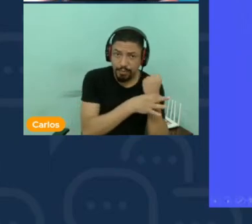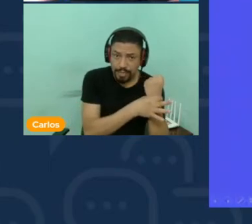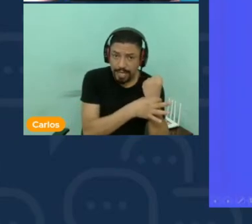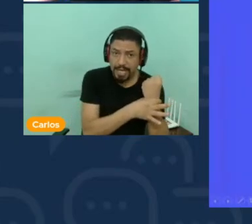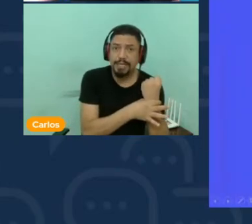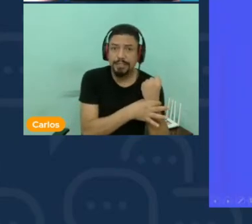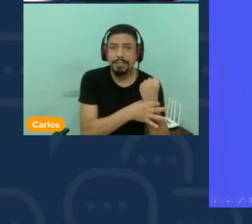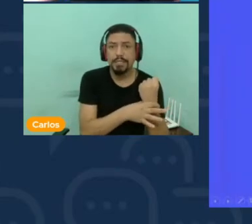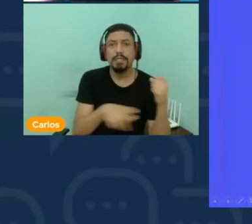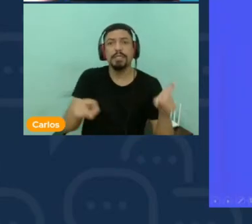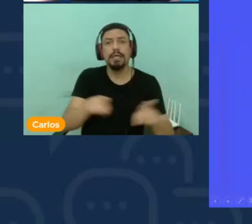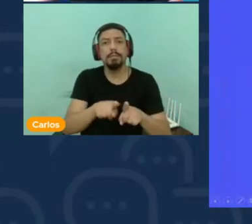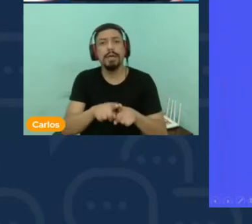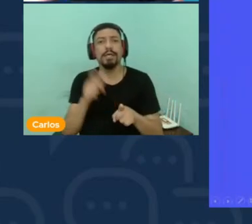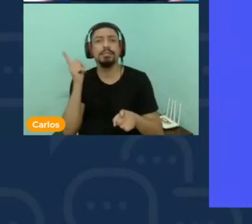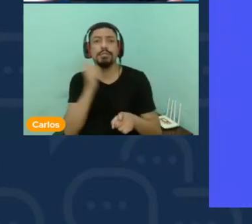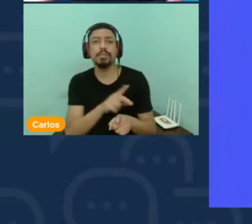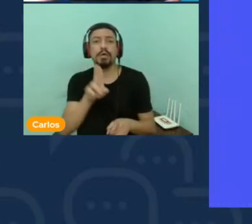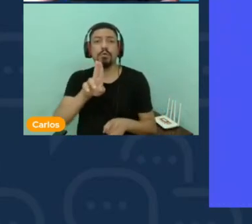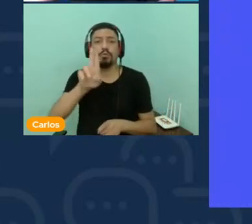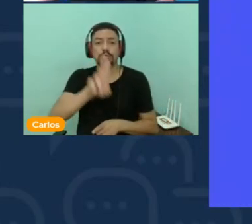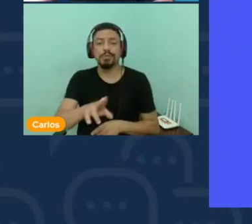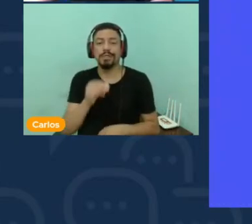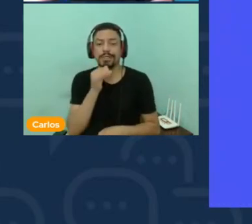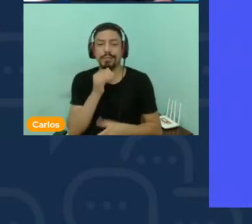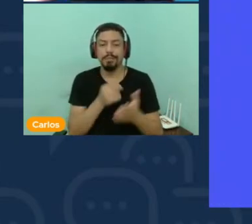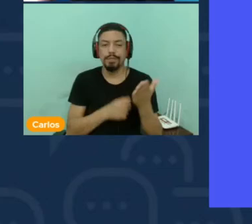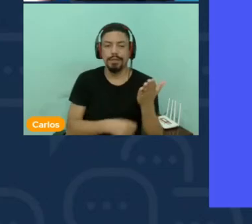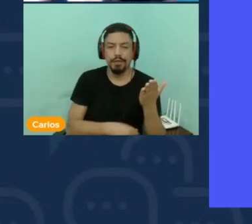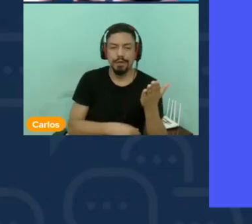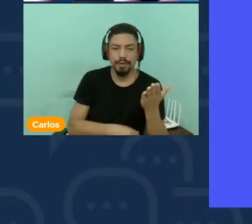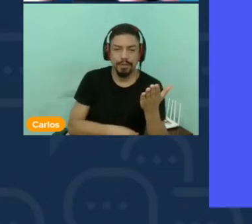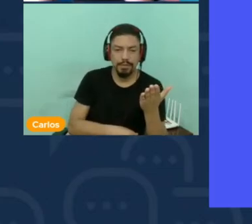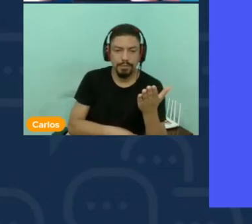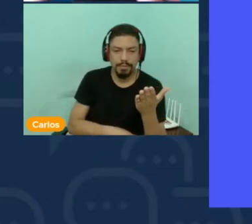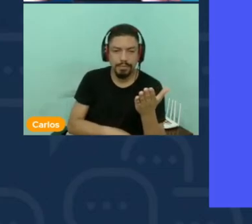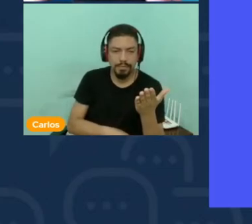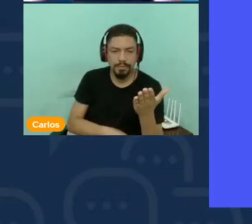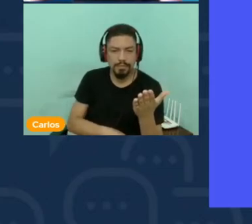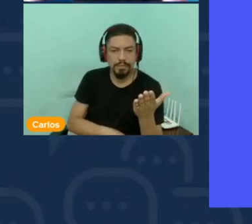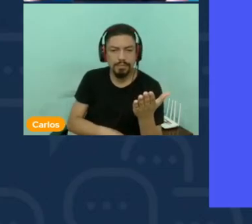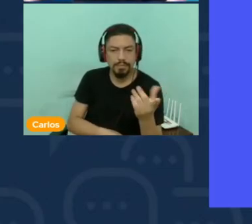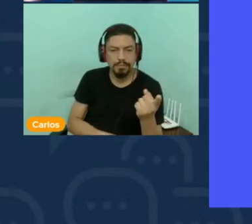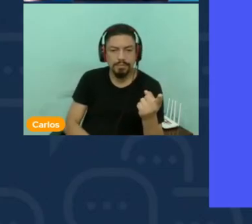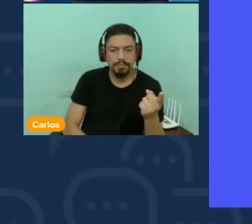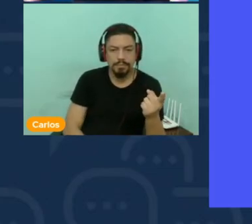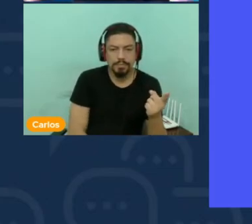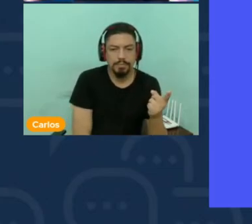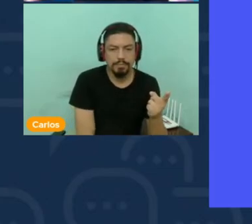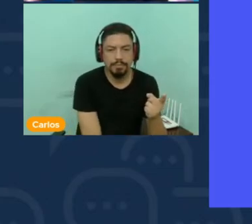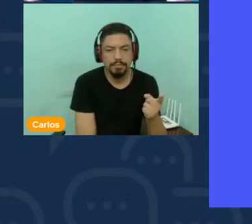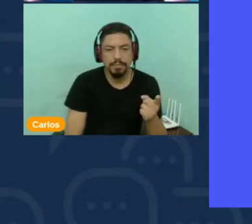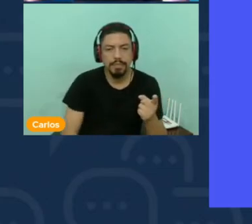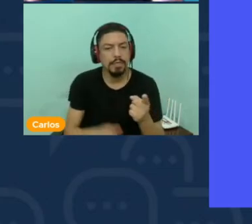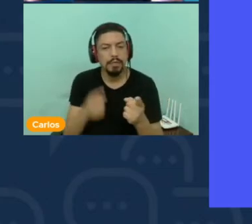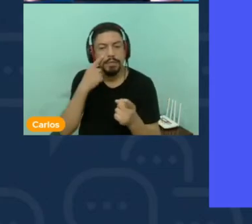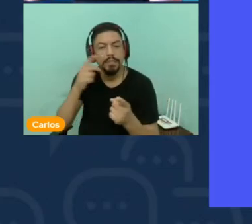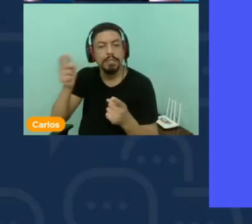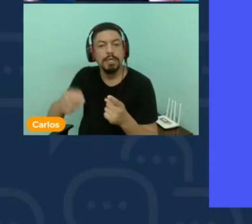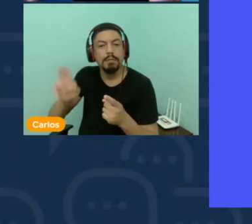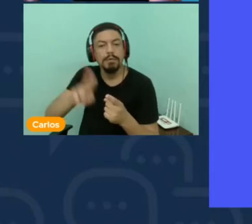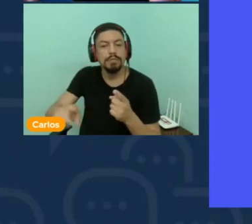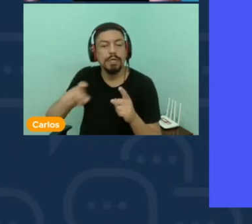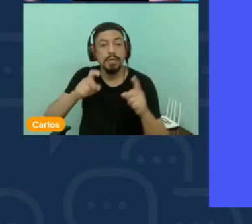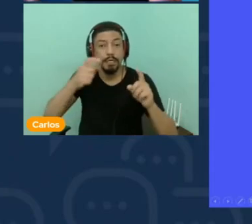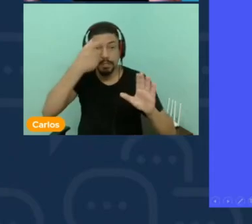gente pode também utilizar, por exemplo, serviços baseados aí em inteligência artificial e